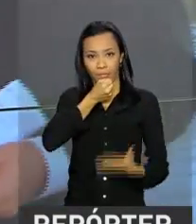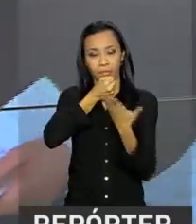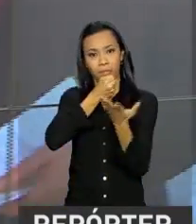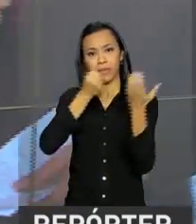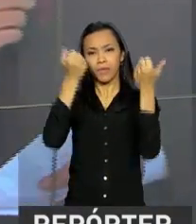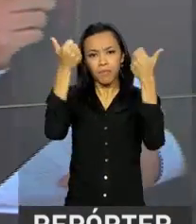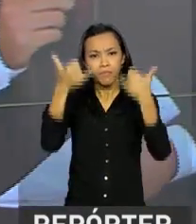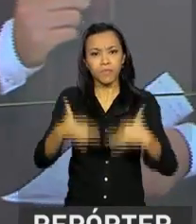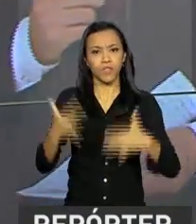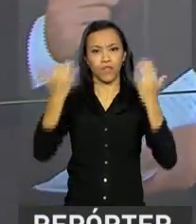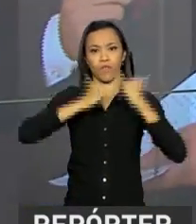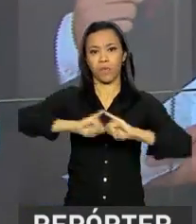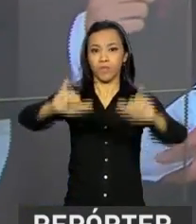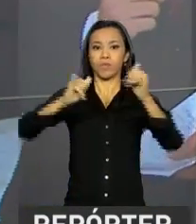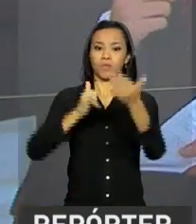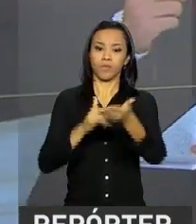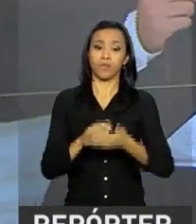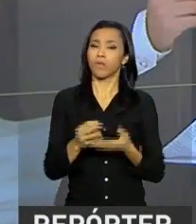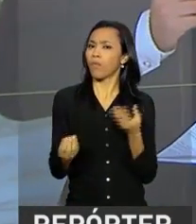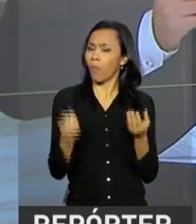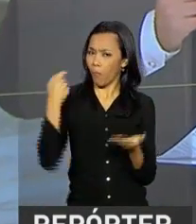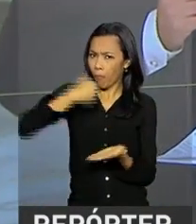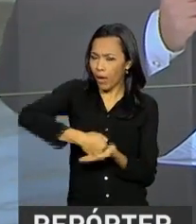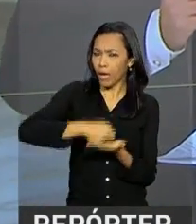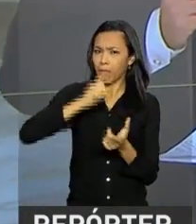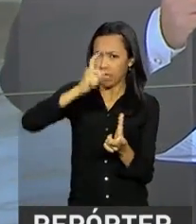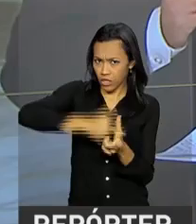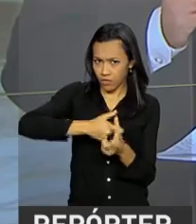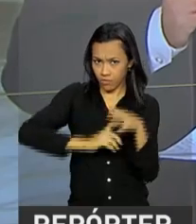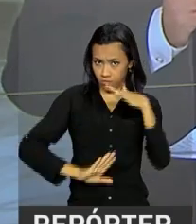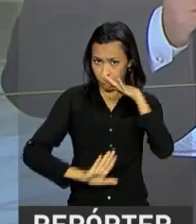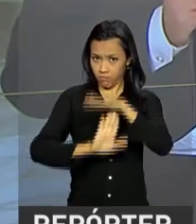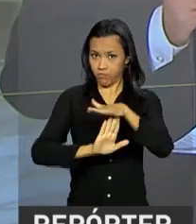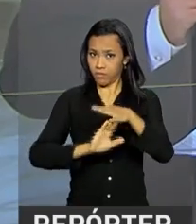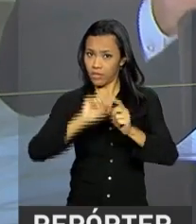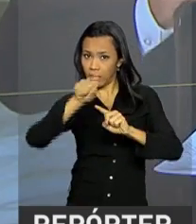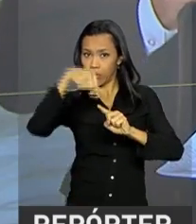informações. Bom, João Pedro, o pagamento da dívida está suspenso?